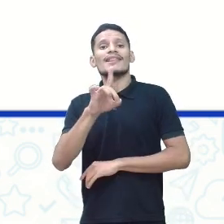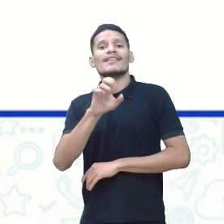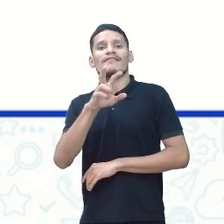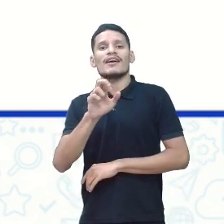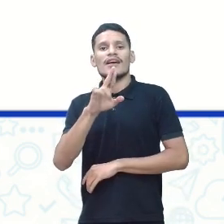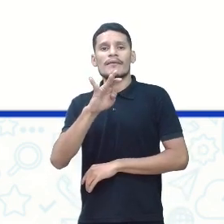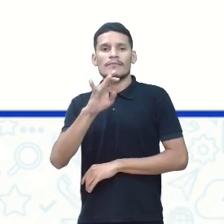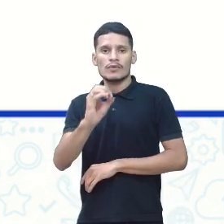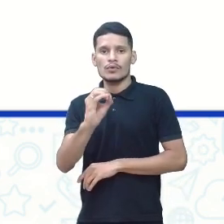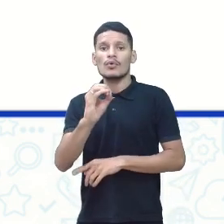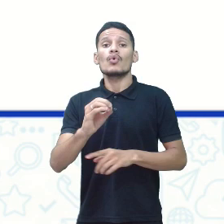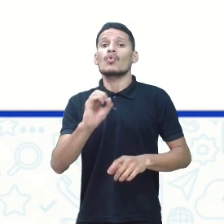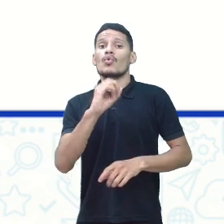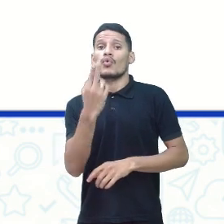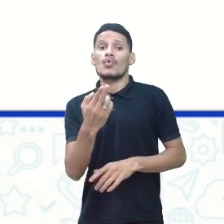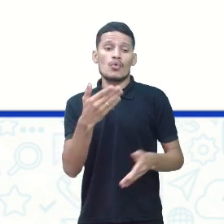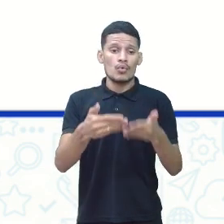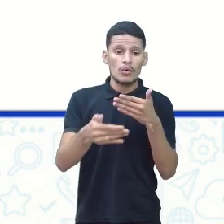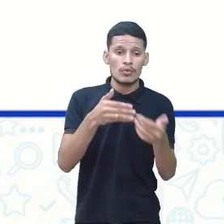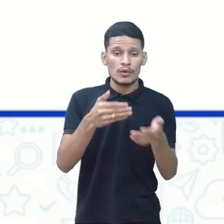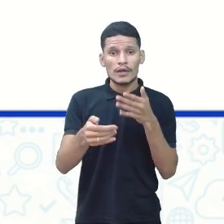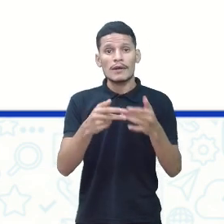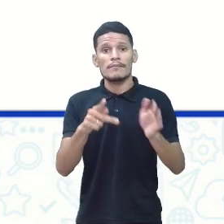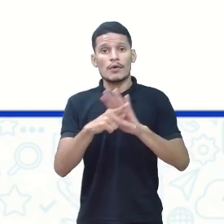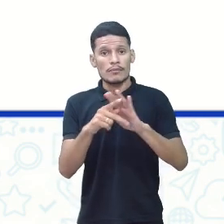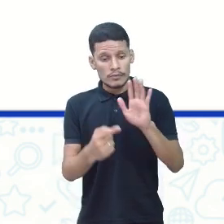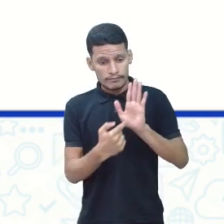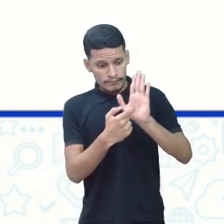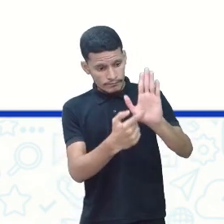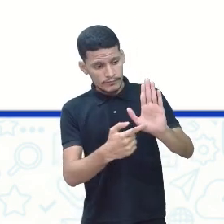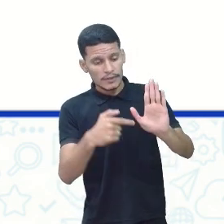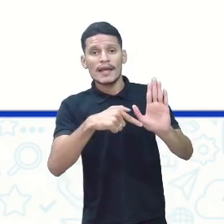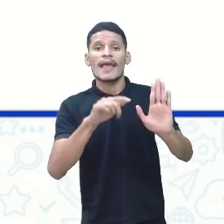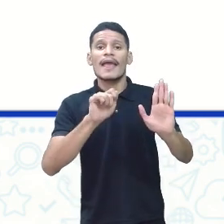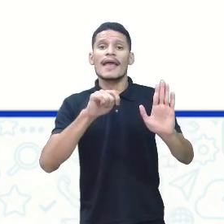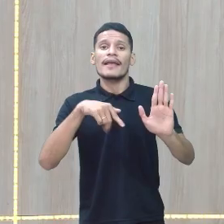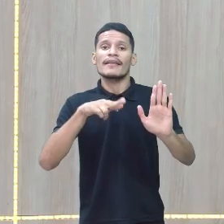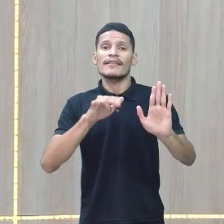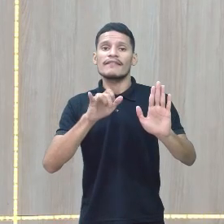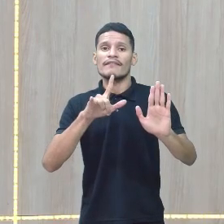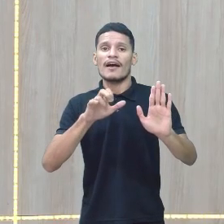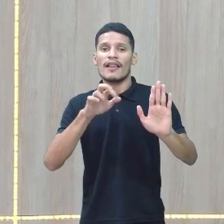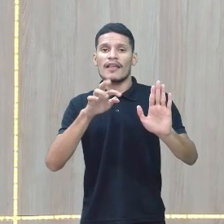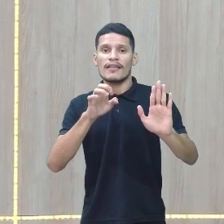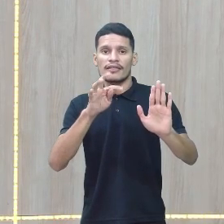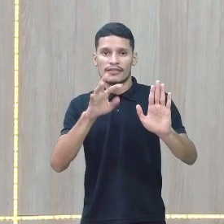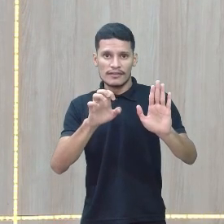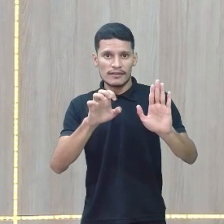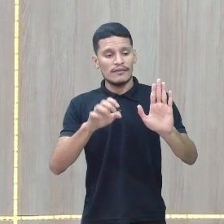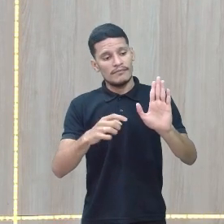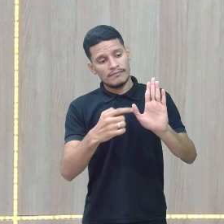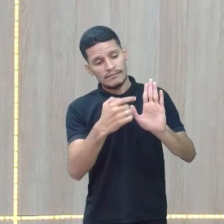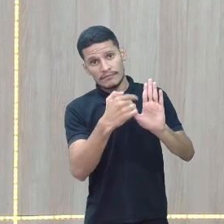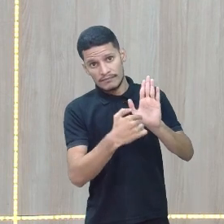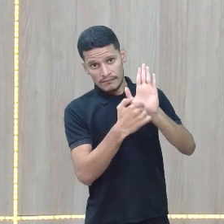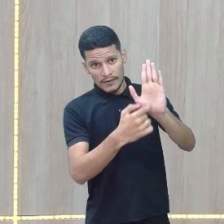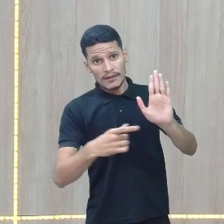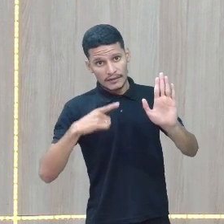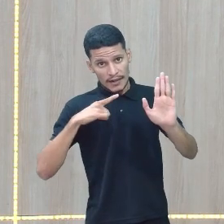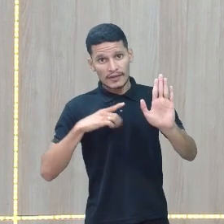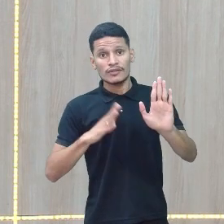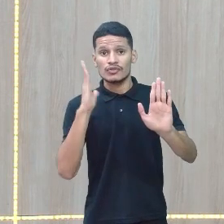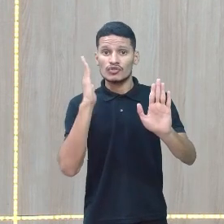qualquer expressão equivalente, tá? Existe outra expressão equivalente que